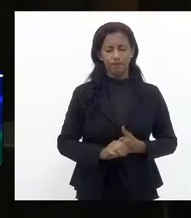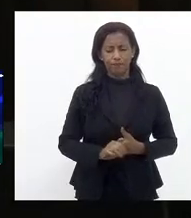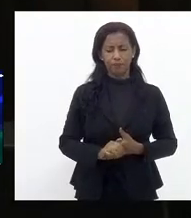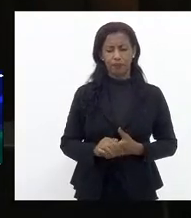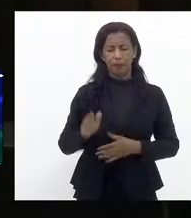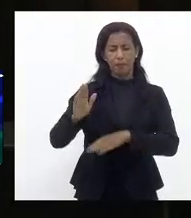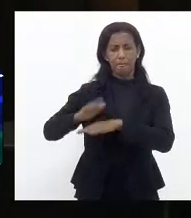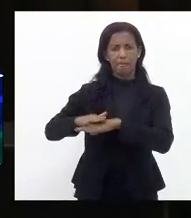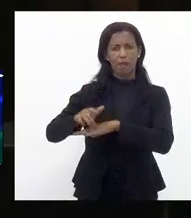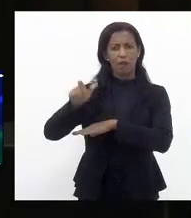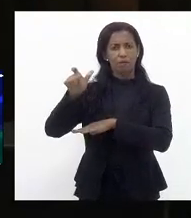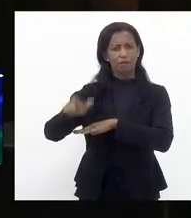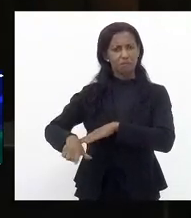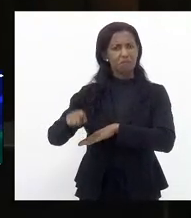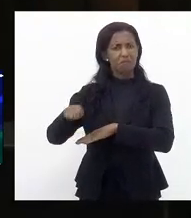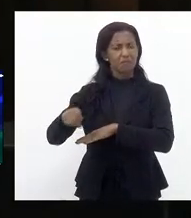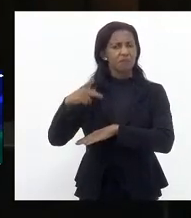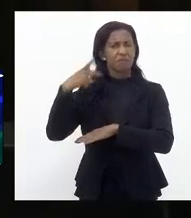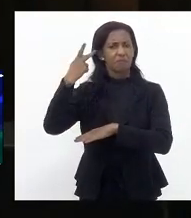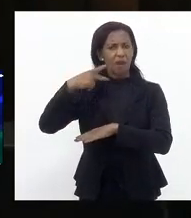exerce a real função parlamentar,